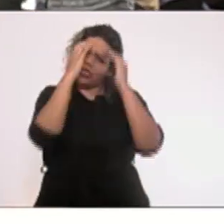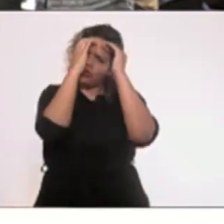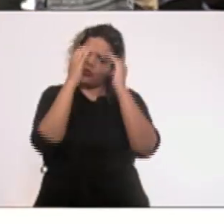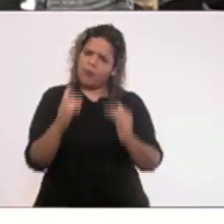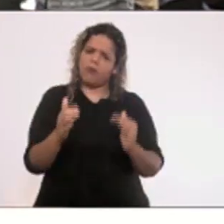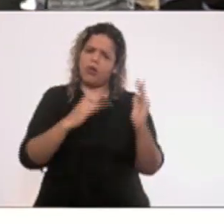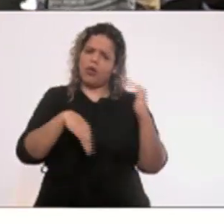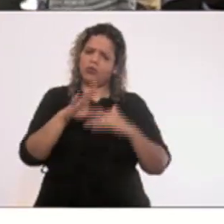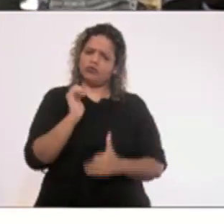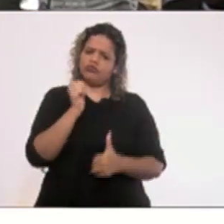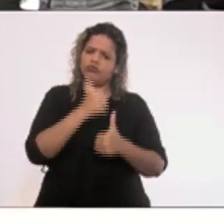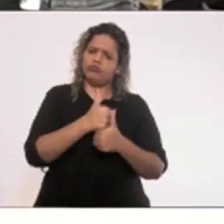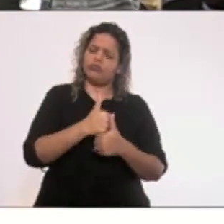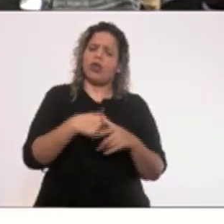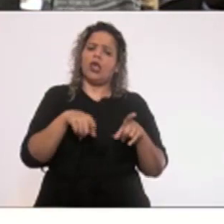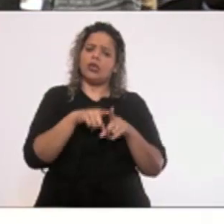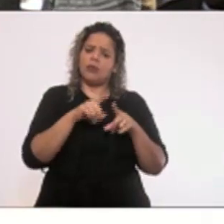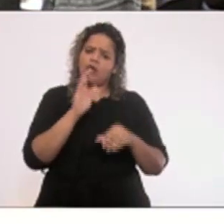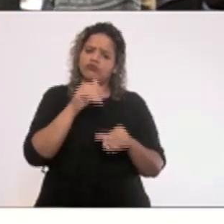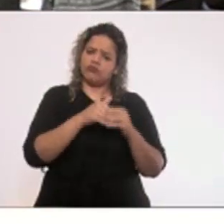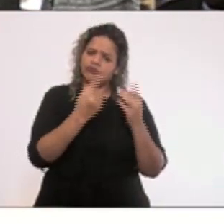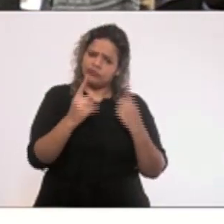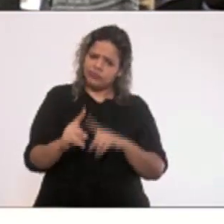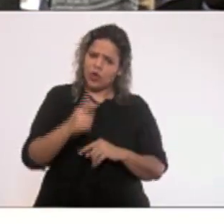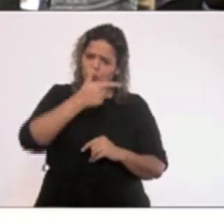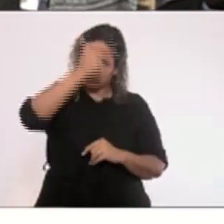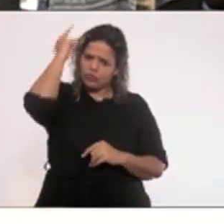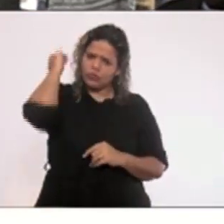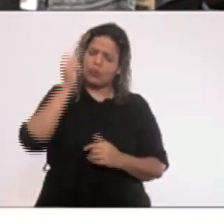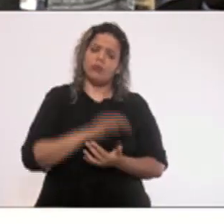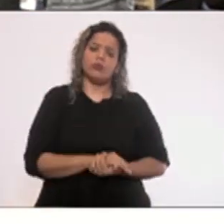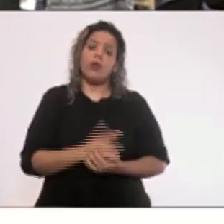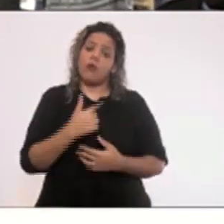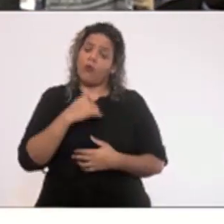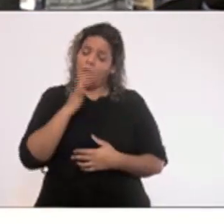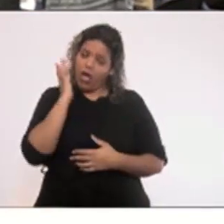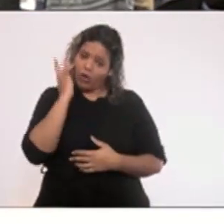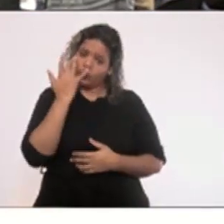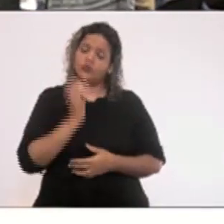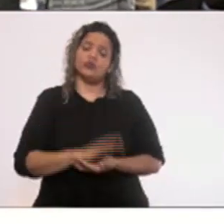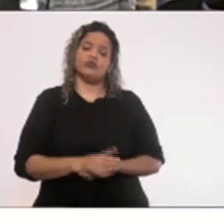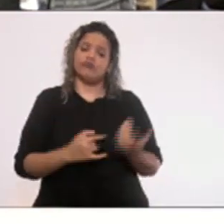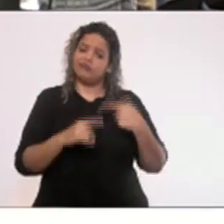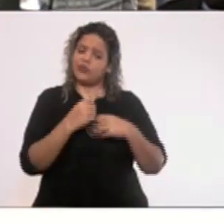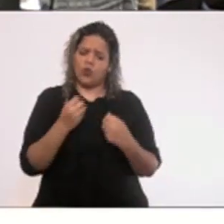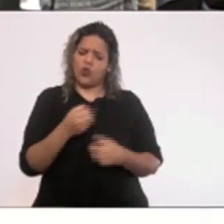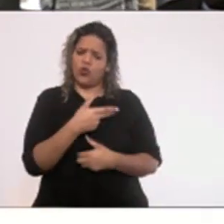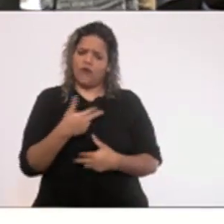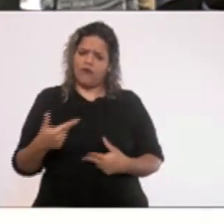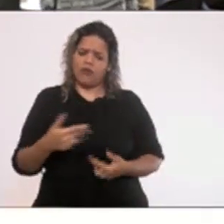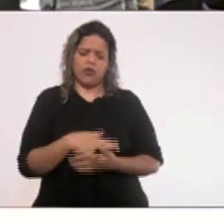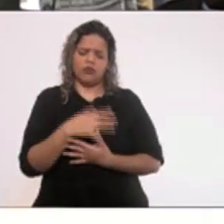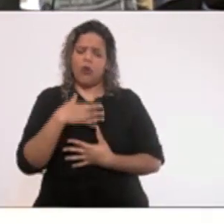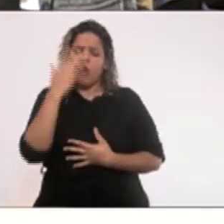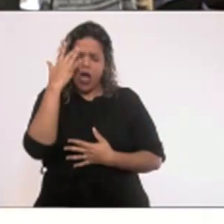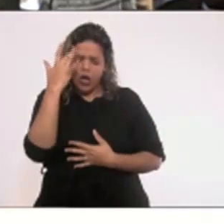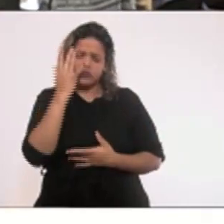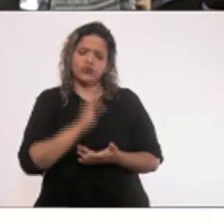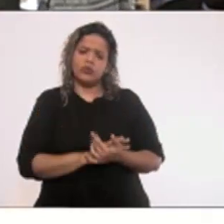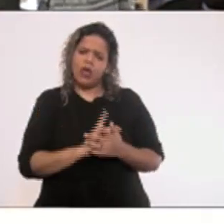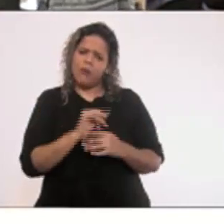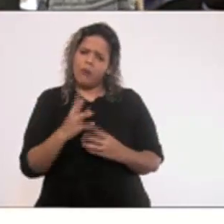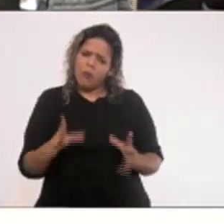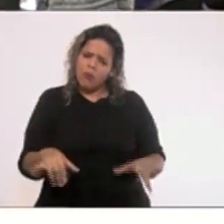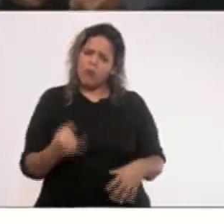ao substitutivo e também ao voto divergente do deputado Luiz Paulo, eu ainda acho, não é nenhuma novidade que eu vou falar aqui, ainda acho que seria